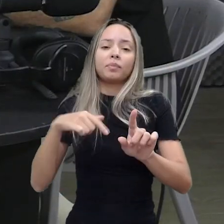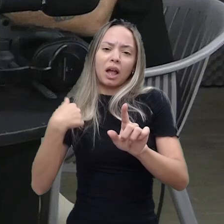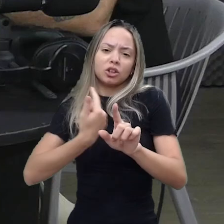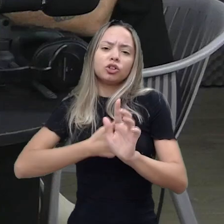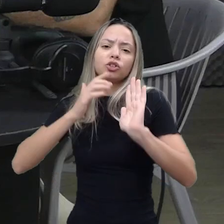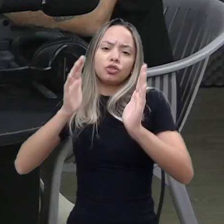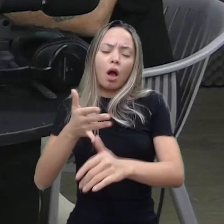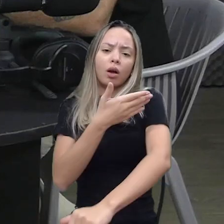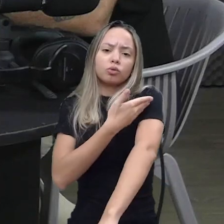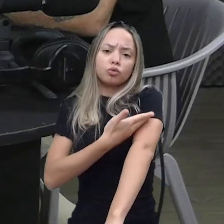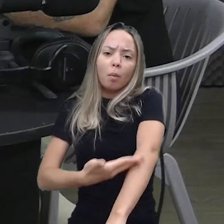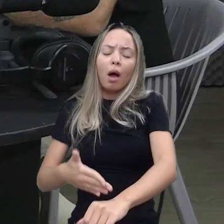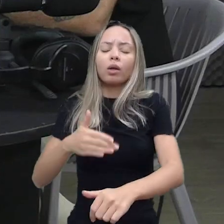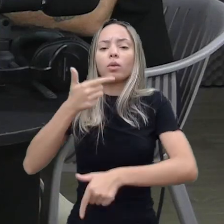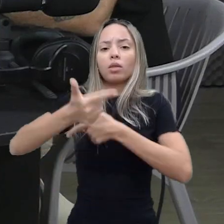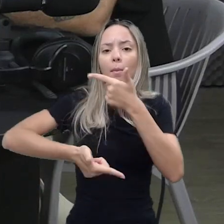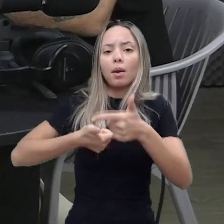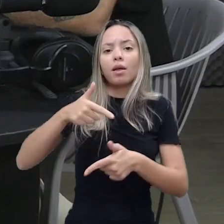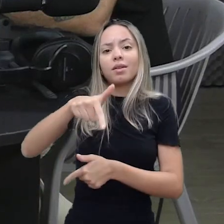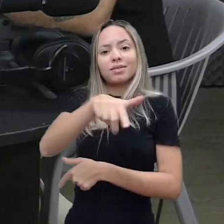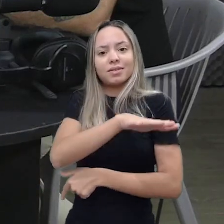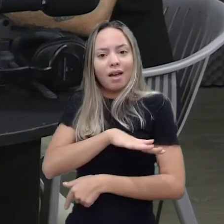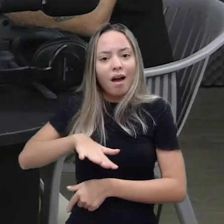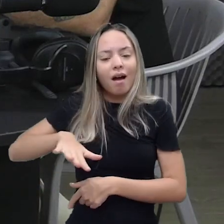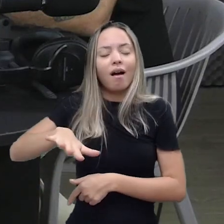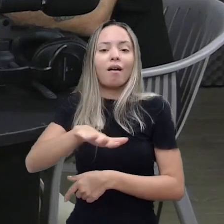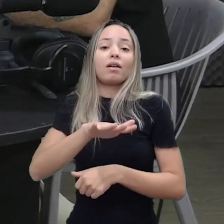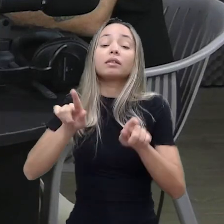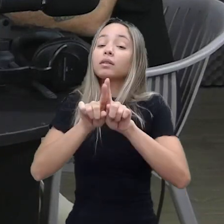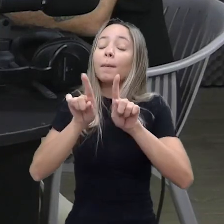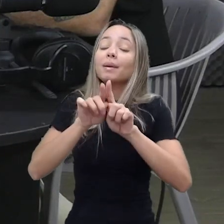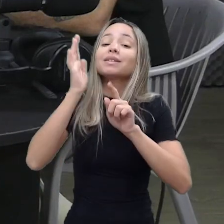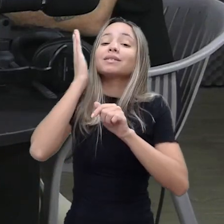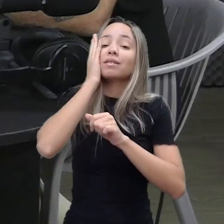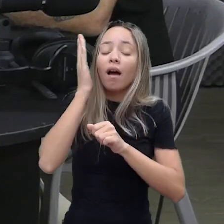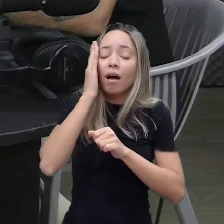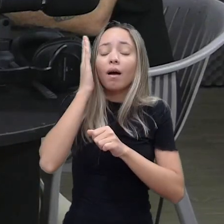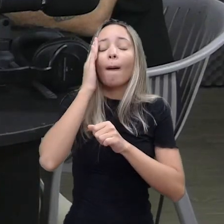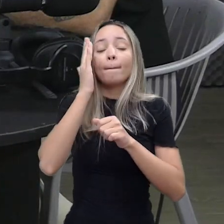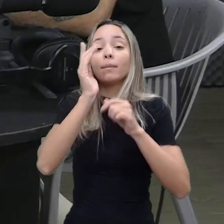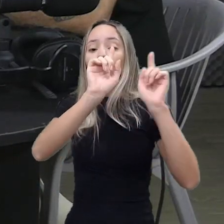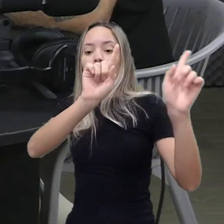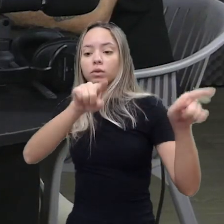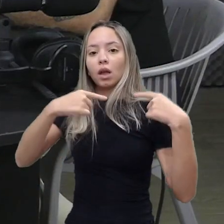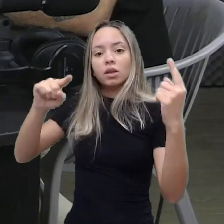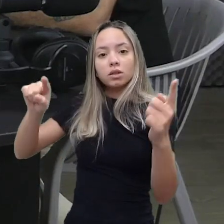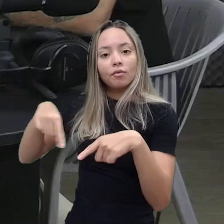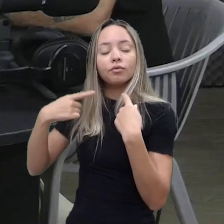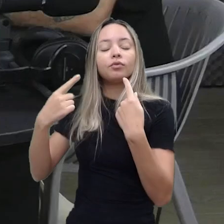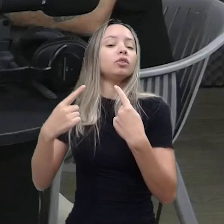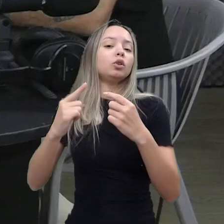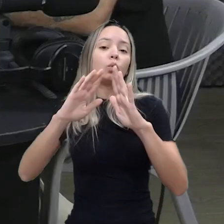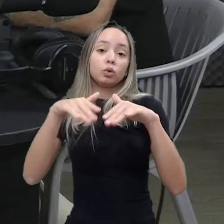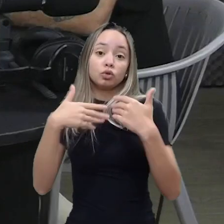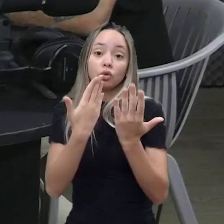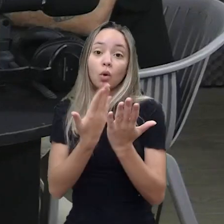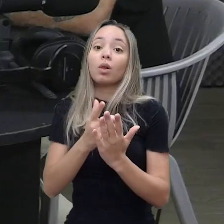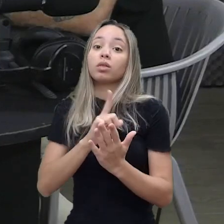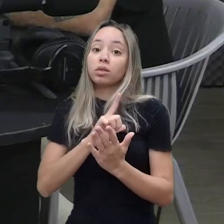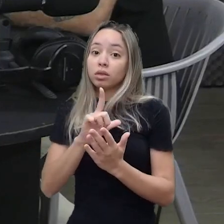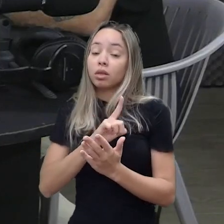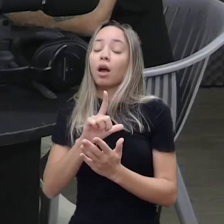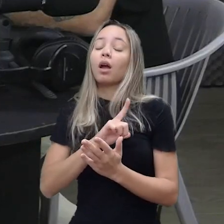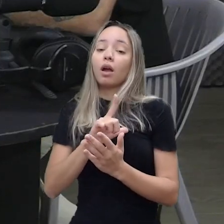da luta, né, dos desafios que a escola, principalmente a escola pública, tem em relação à inclusão, né,